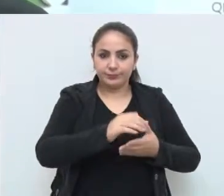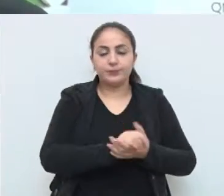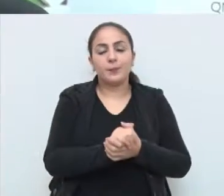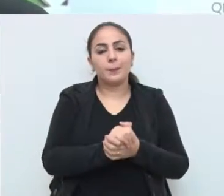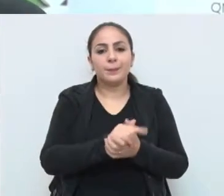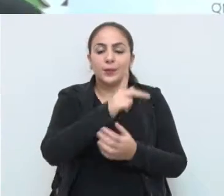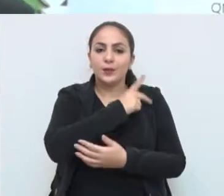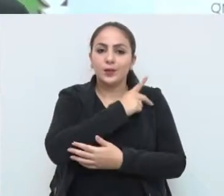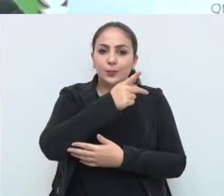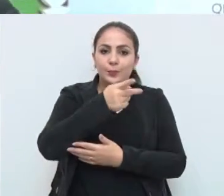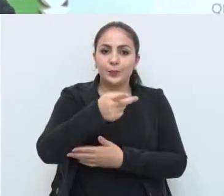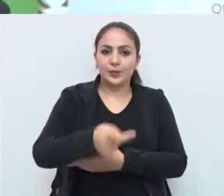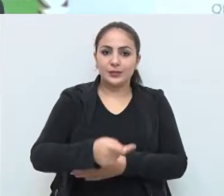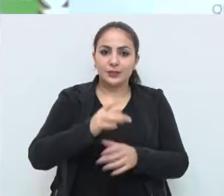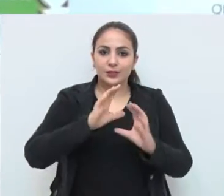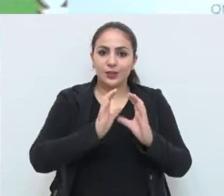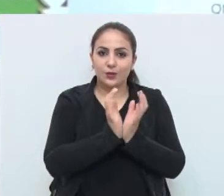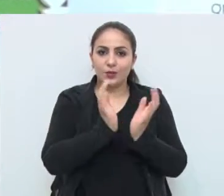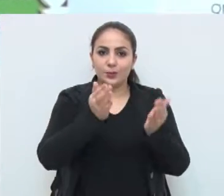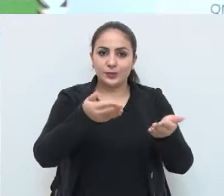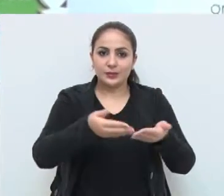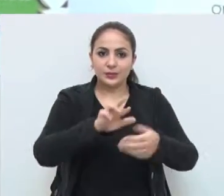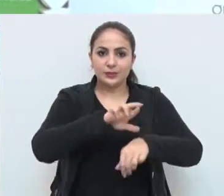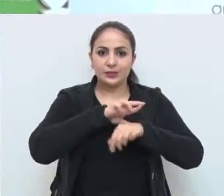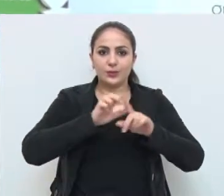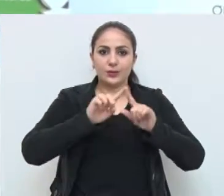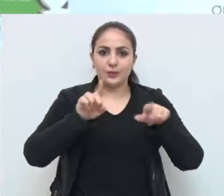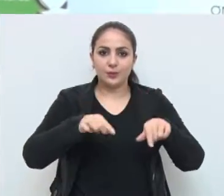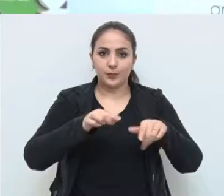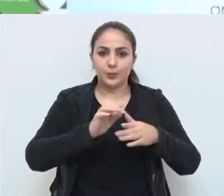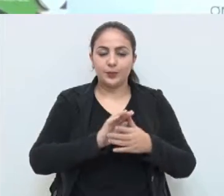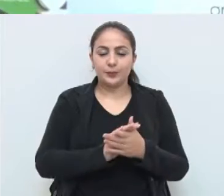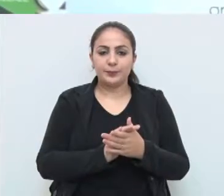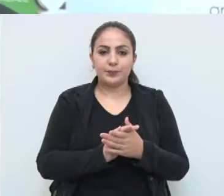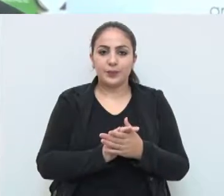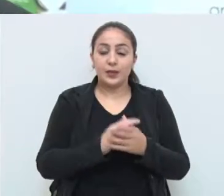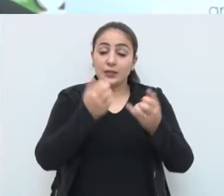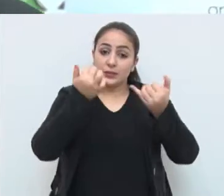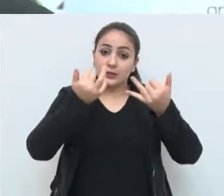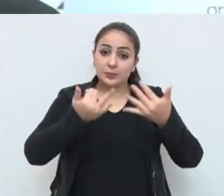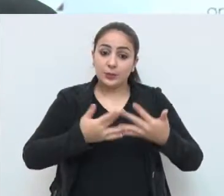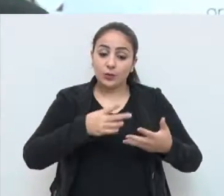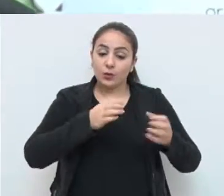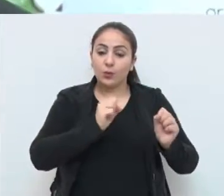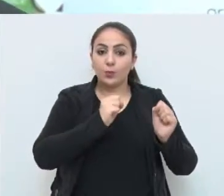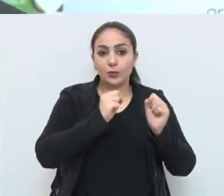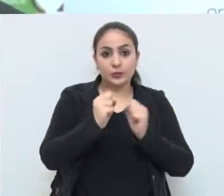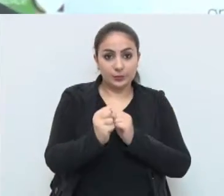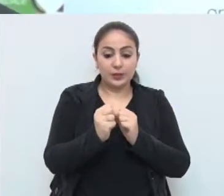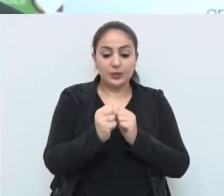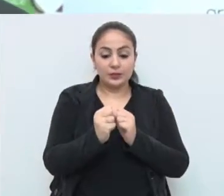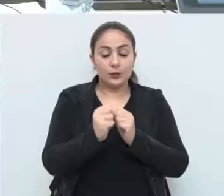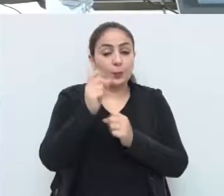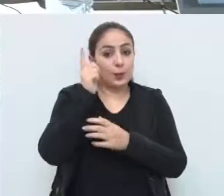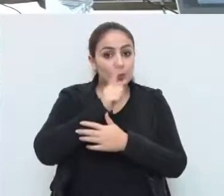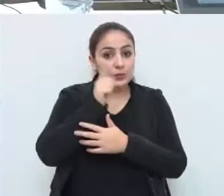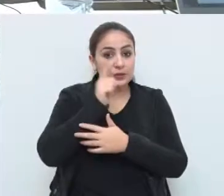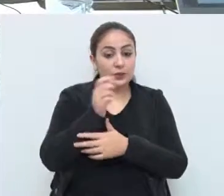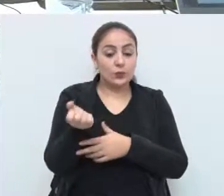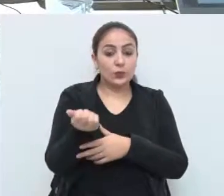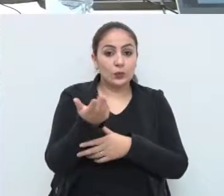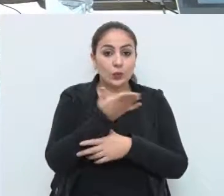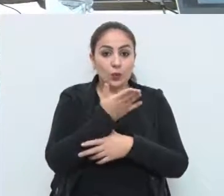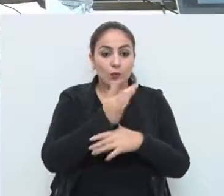recursos. O presidente da Frente Parlamentar de Segurança Pública explicou quais são as reais possibilidades para